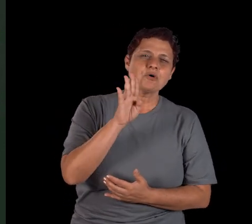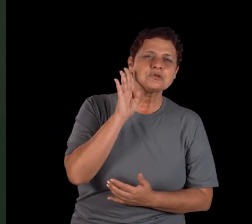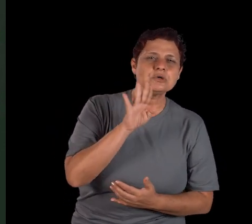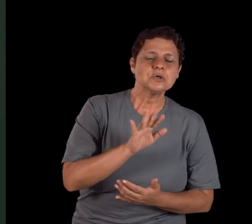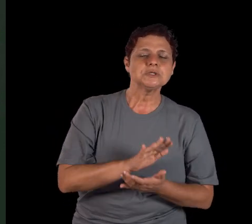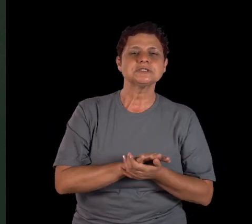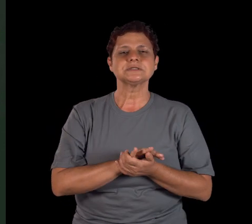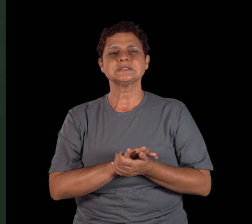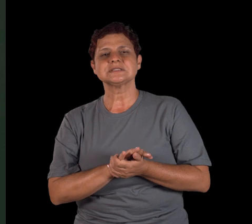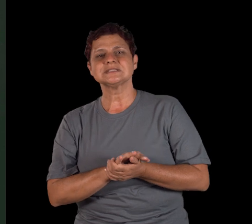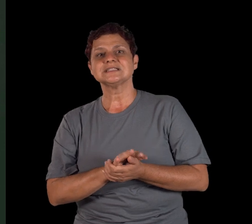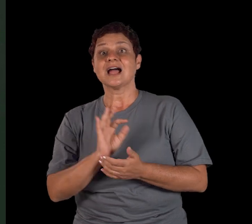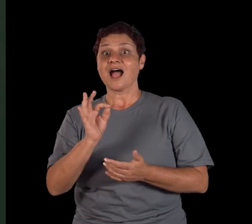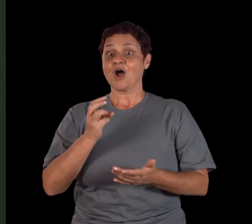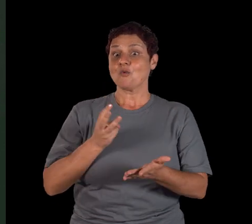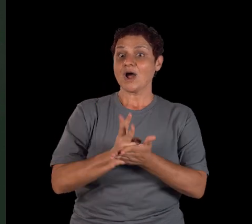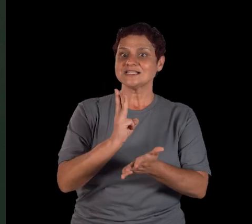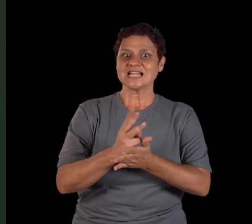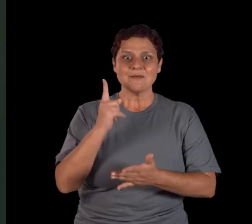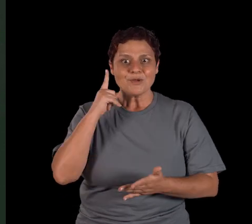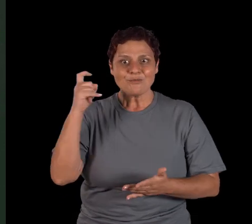Bondoso... WhatsApp?